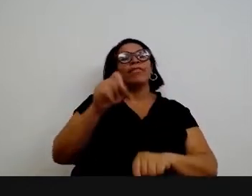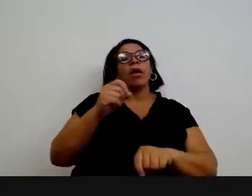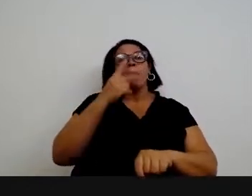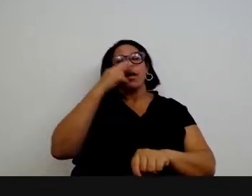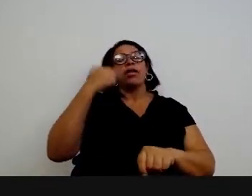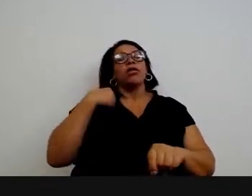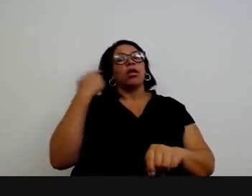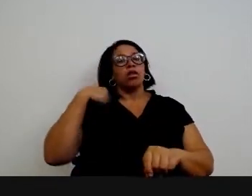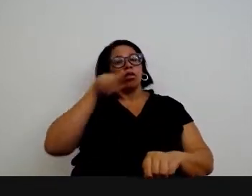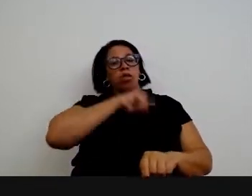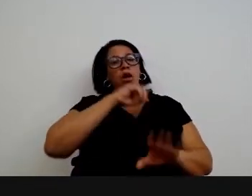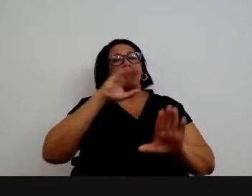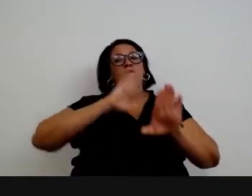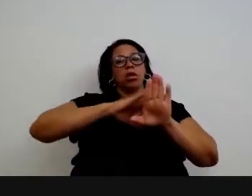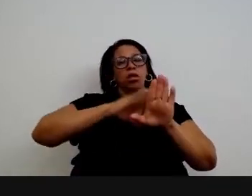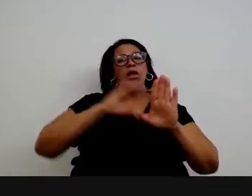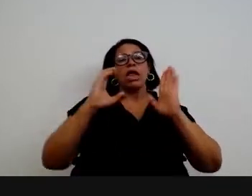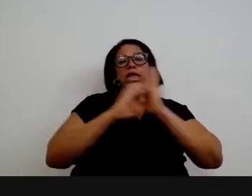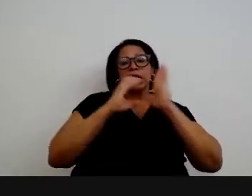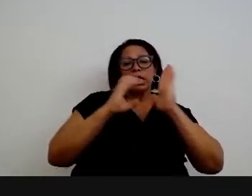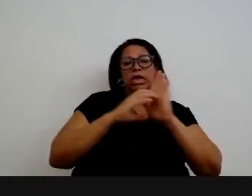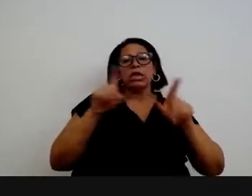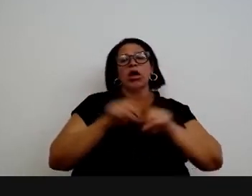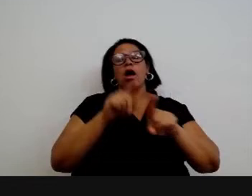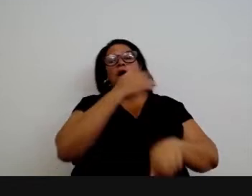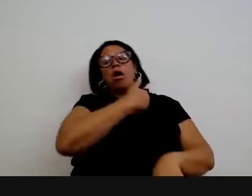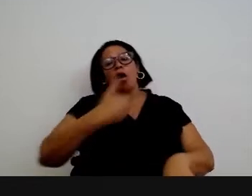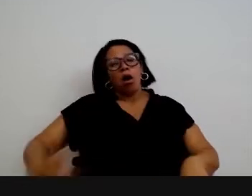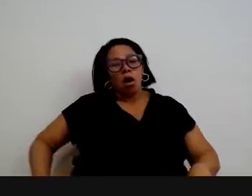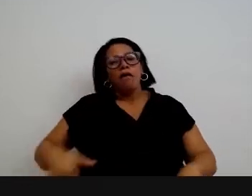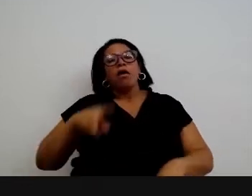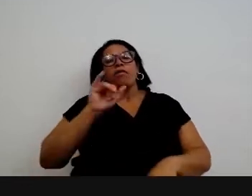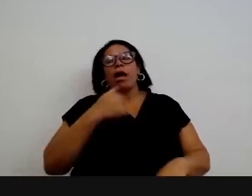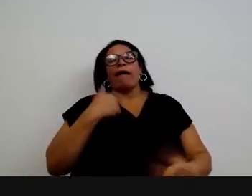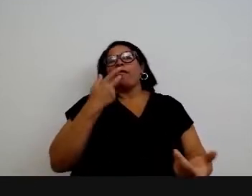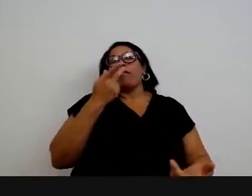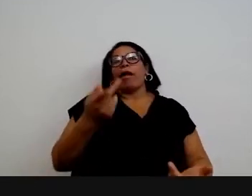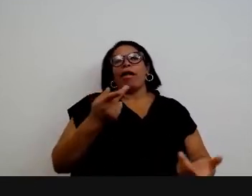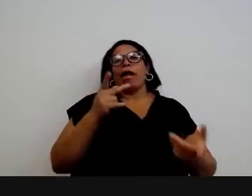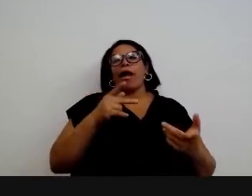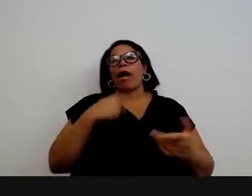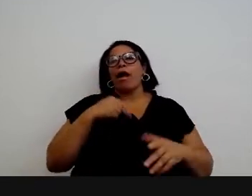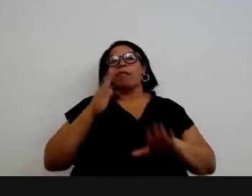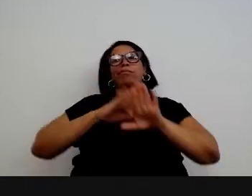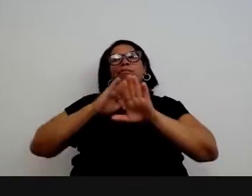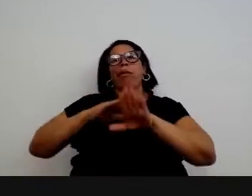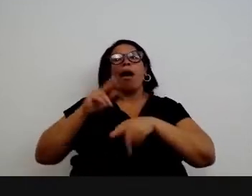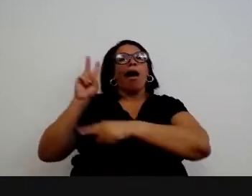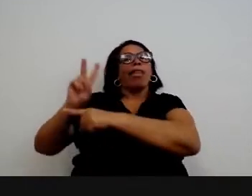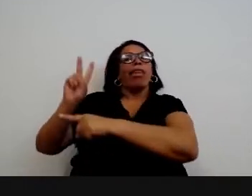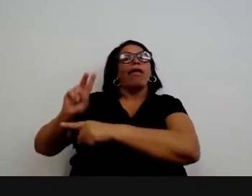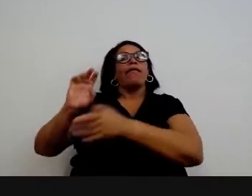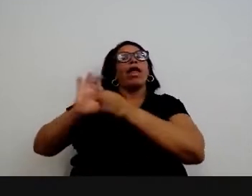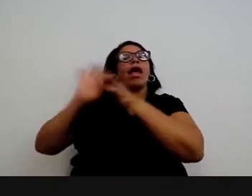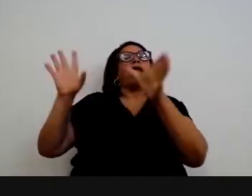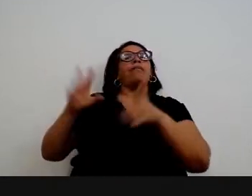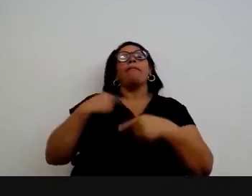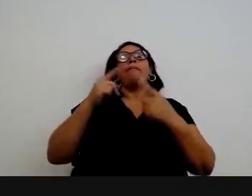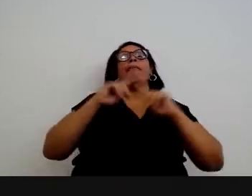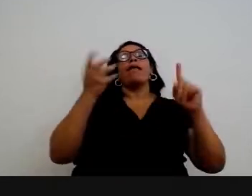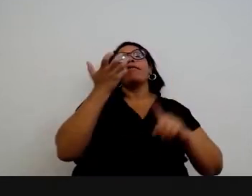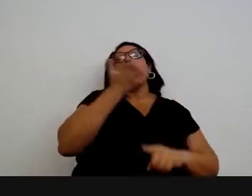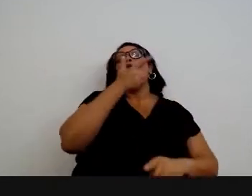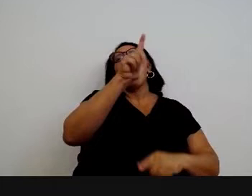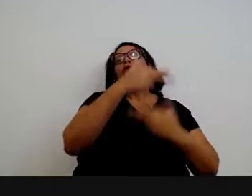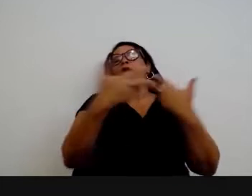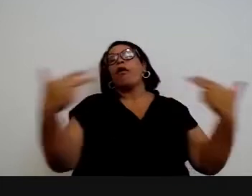nós, servidores públicos, nós, instituições públicas, porque não dá para falar uma coisa e fazer outra. Então, se nós estamos